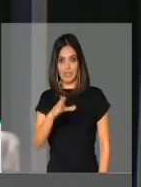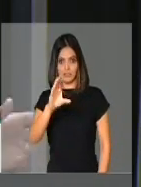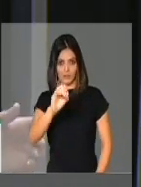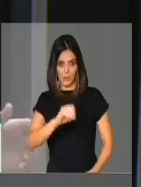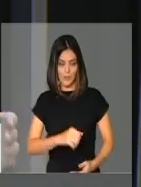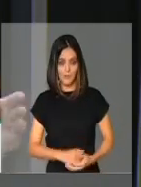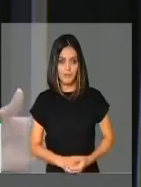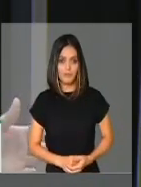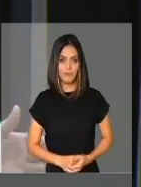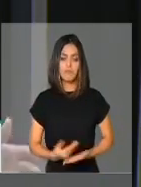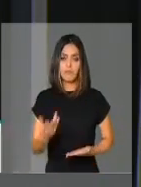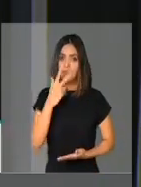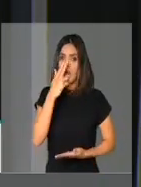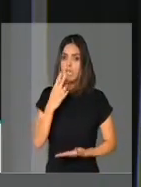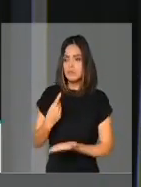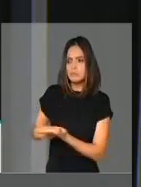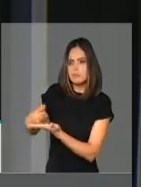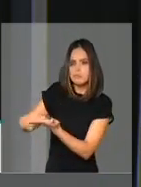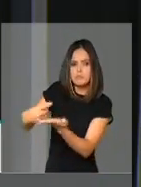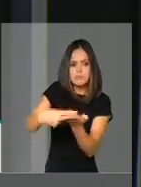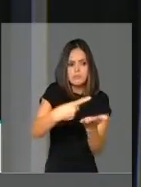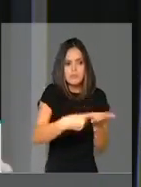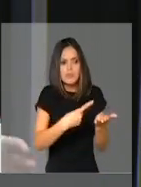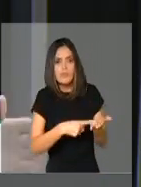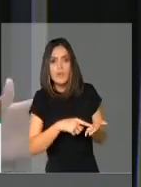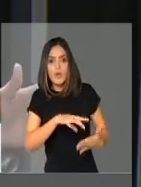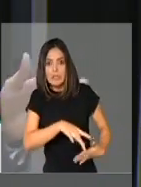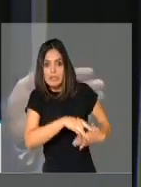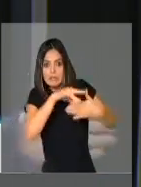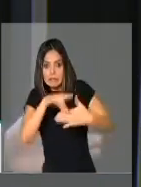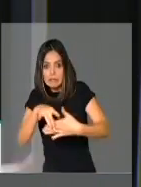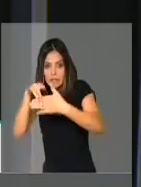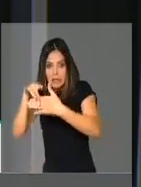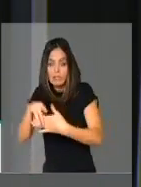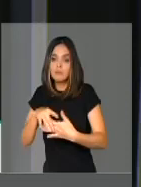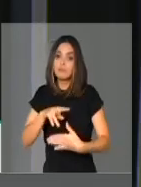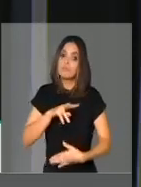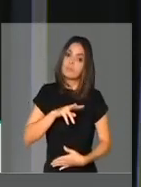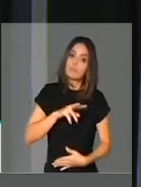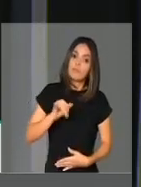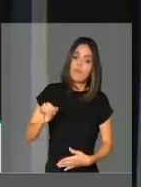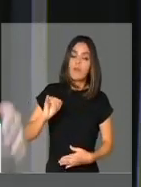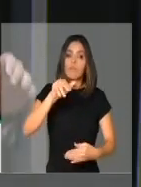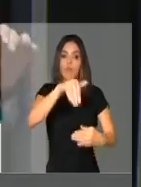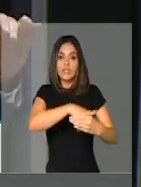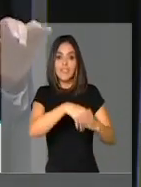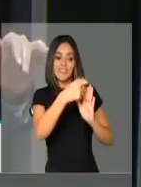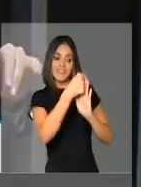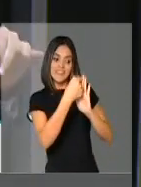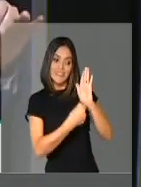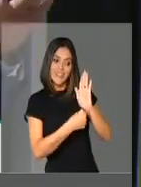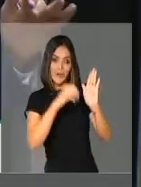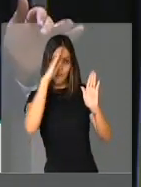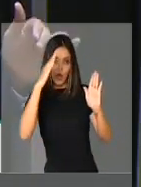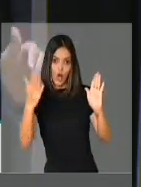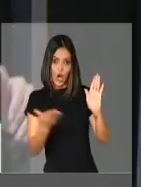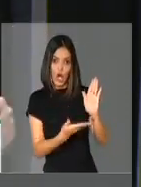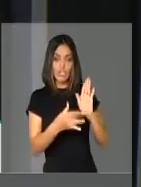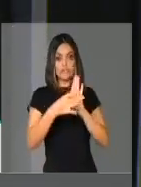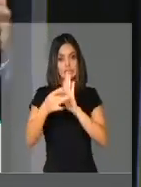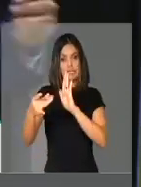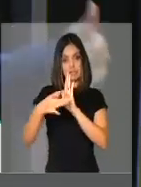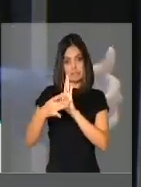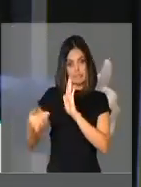Está se construindo aí um entendimento para que provavelmente seja votado o texto principal hoje, se deixe os